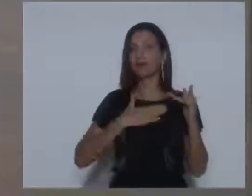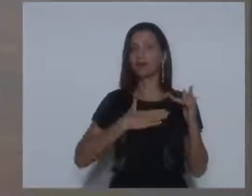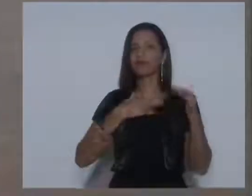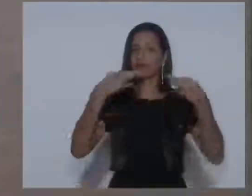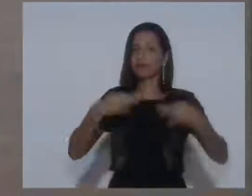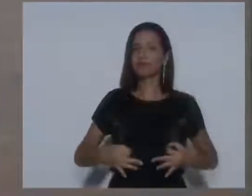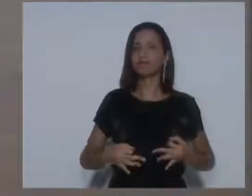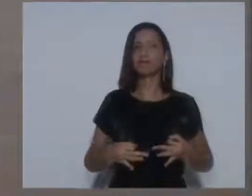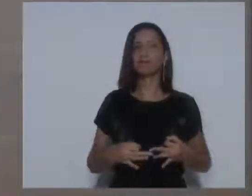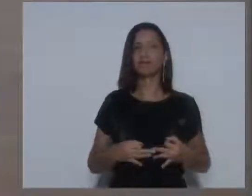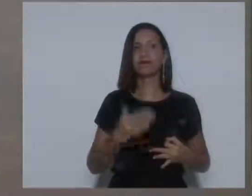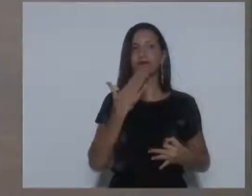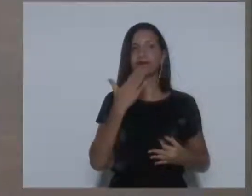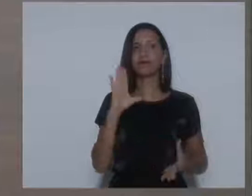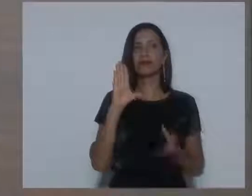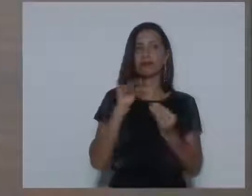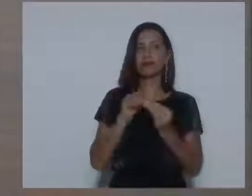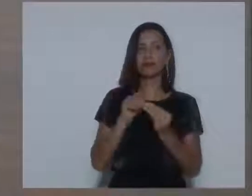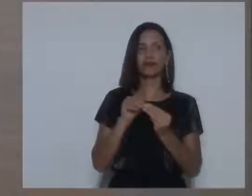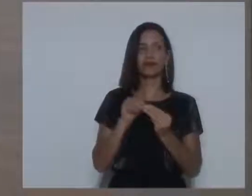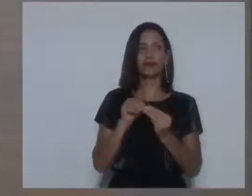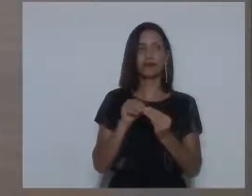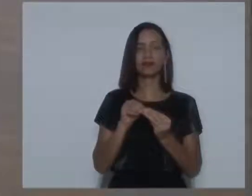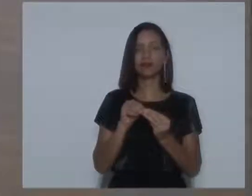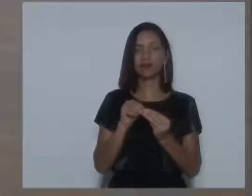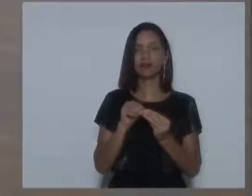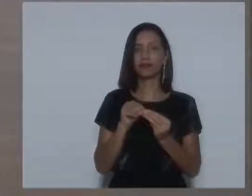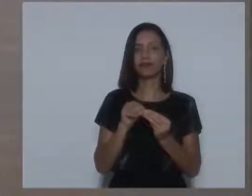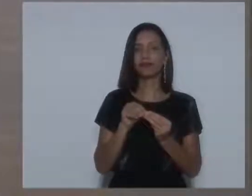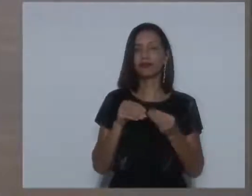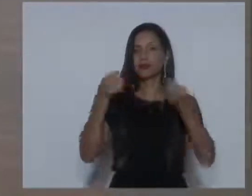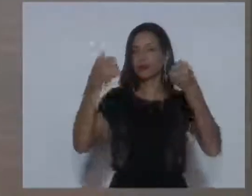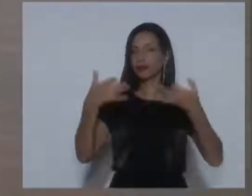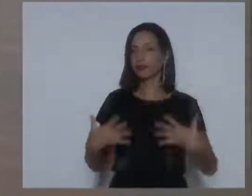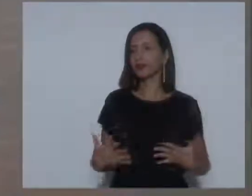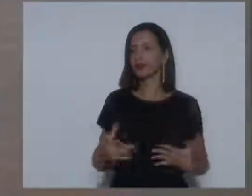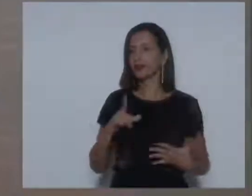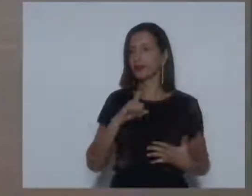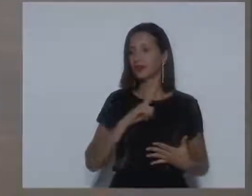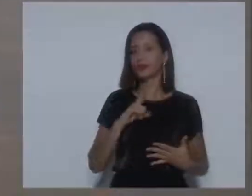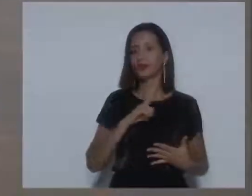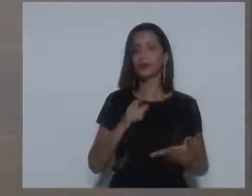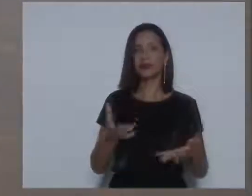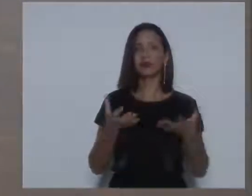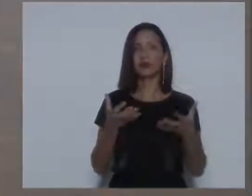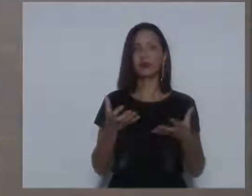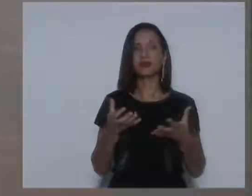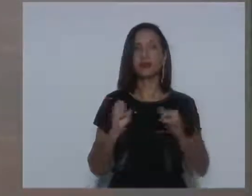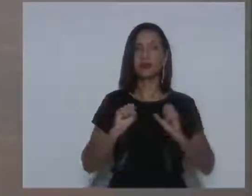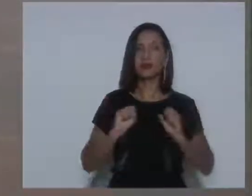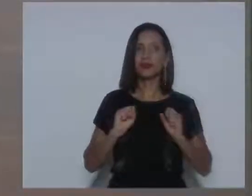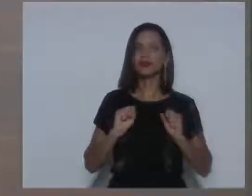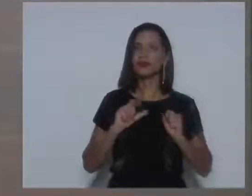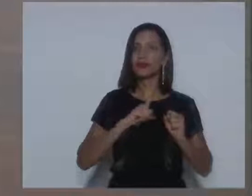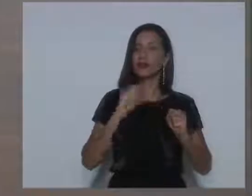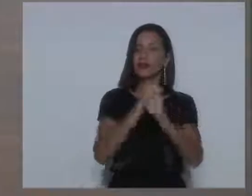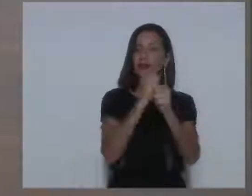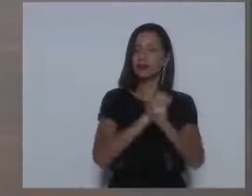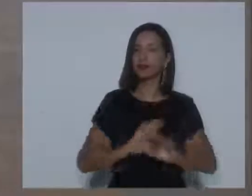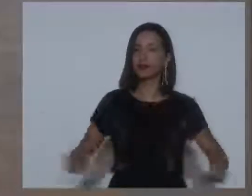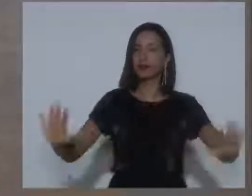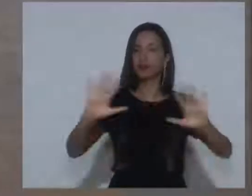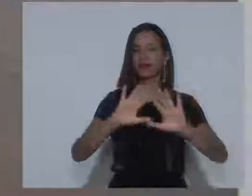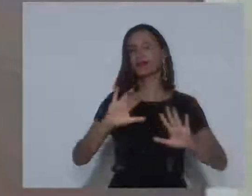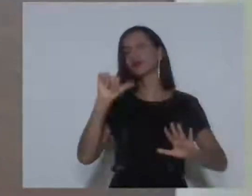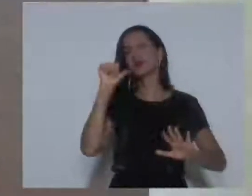dela. Então, eu vou resumir tudo na semana que vem, que vai estar tudo mais esclarecido, mas ela quer ou que se reforme a delegacia e se faça uma